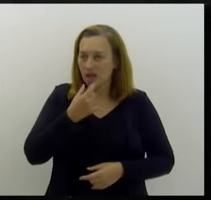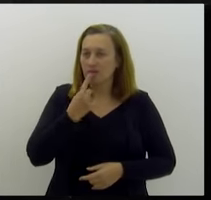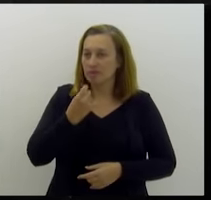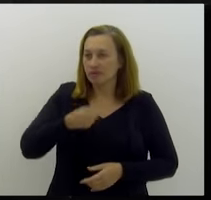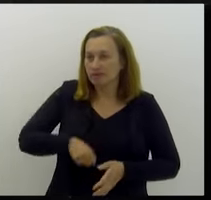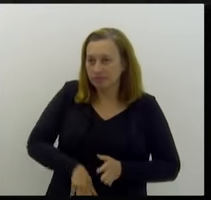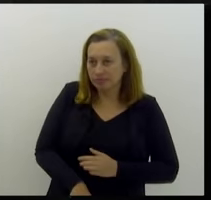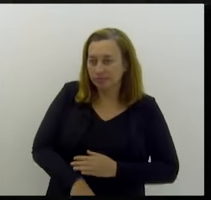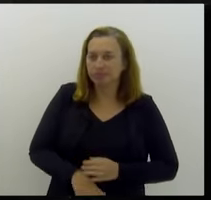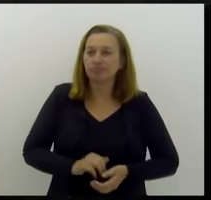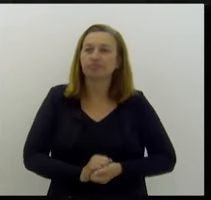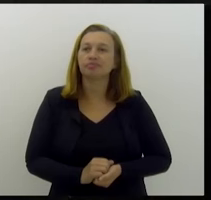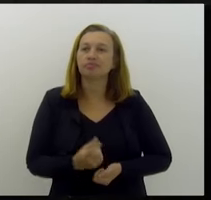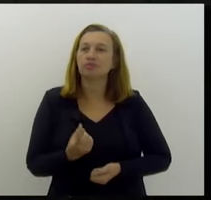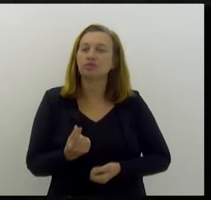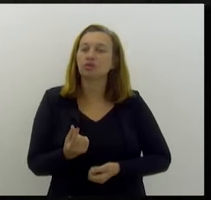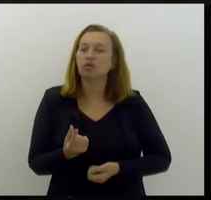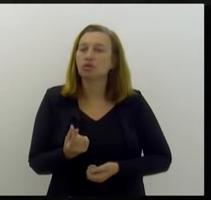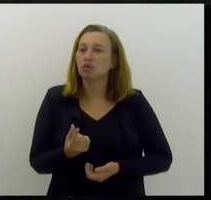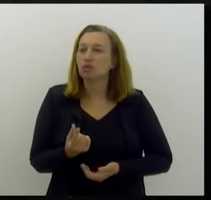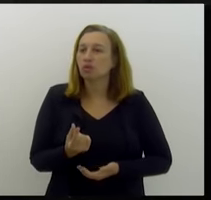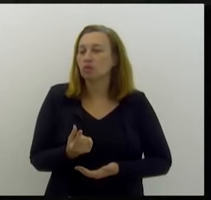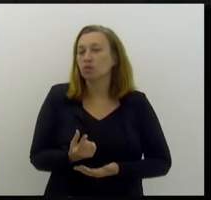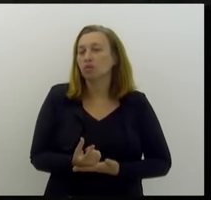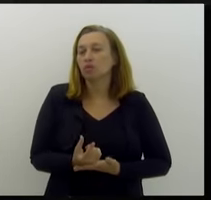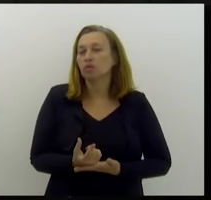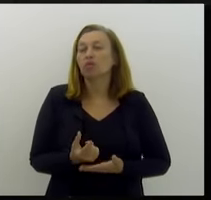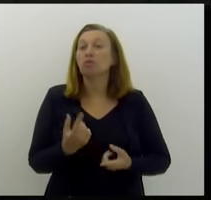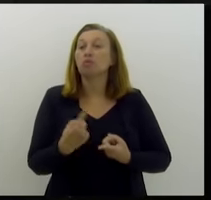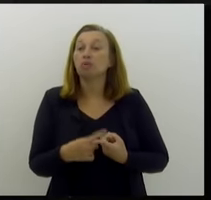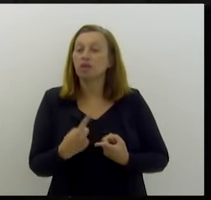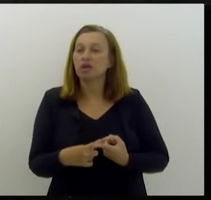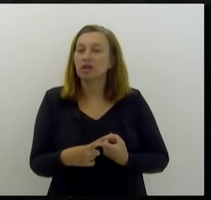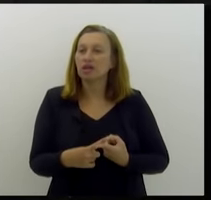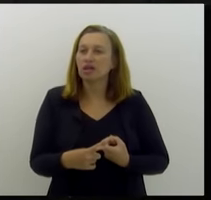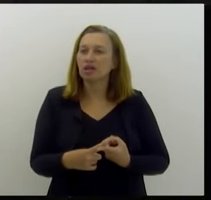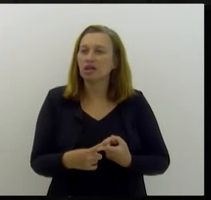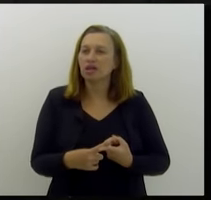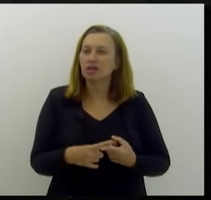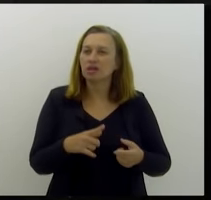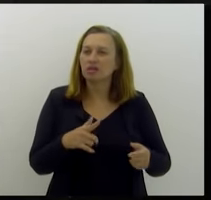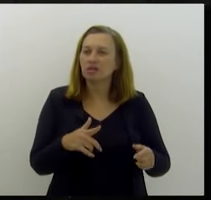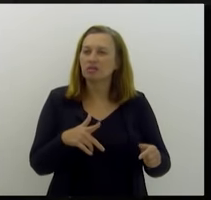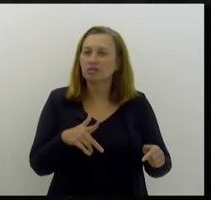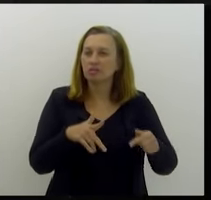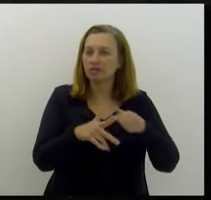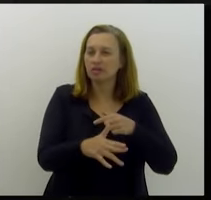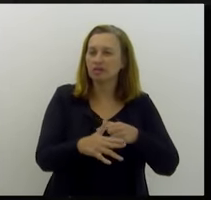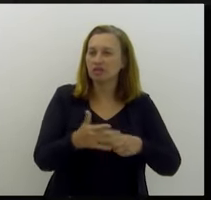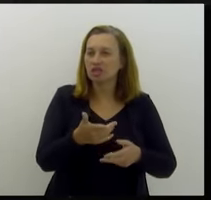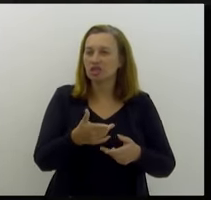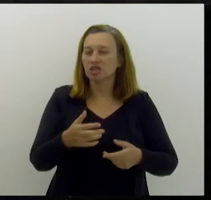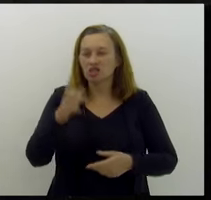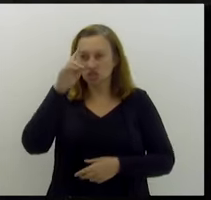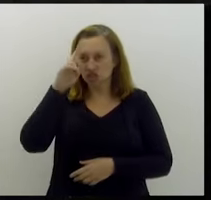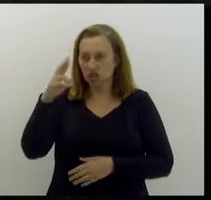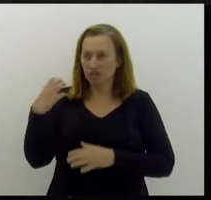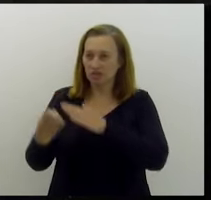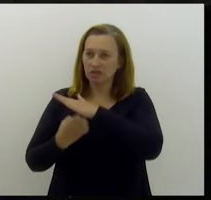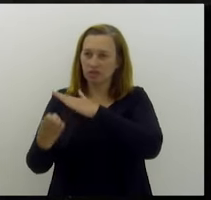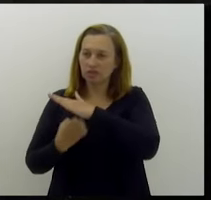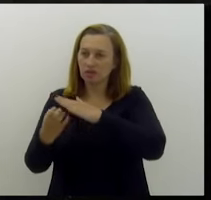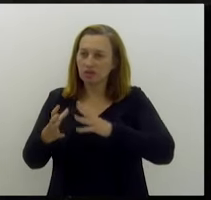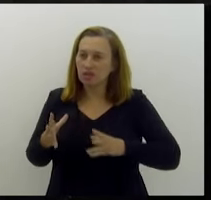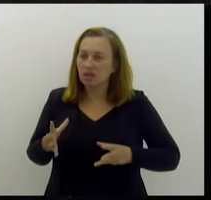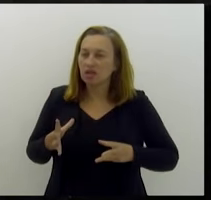redução do custo do absorvente porque não atacamos a isenções de grandes empresários que chegam a somar esse montante de